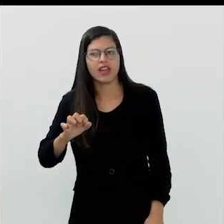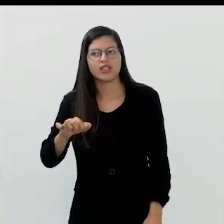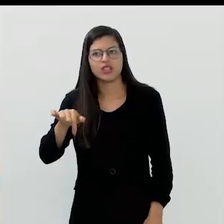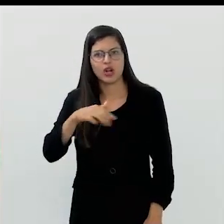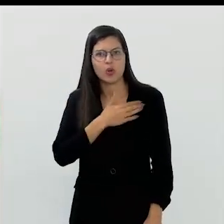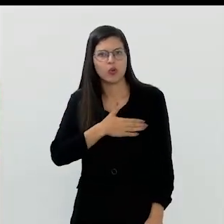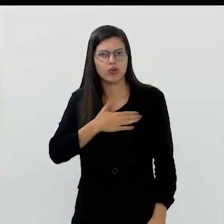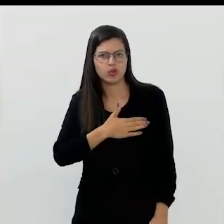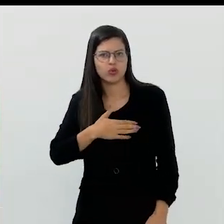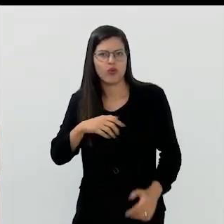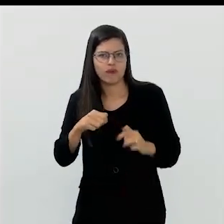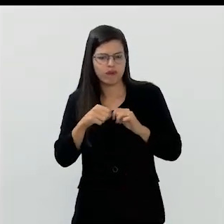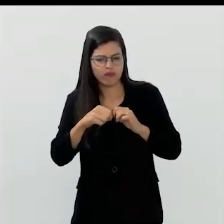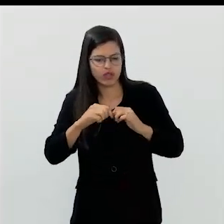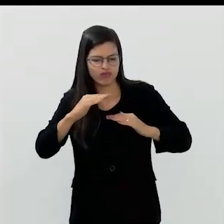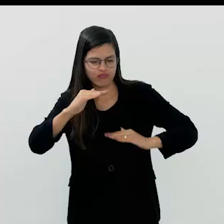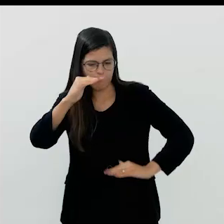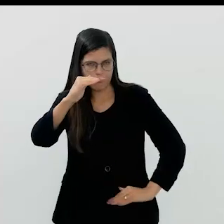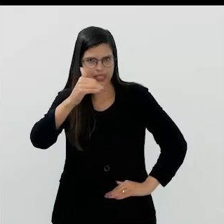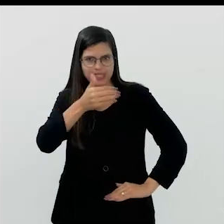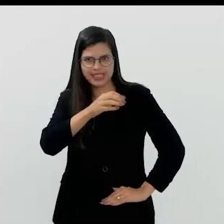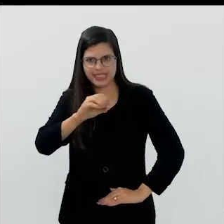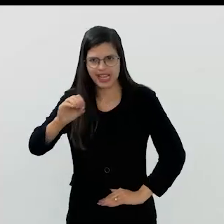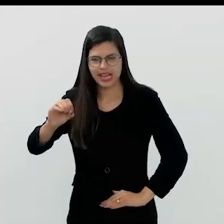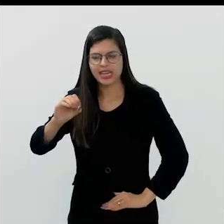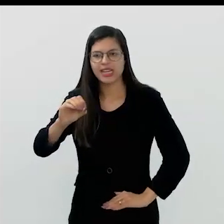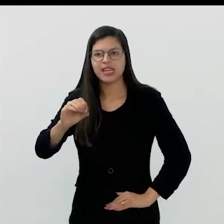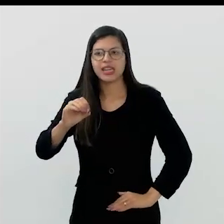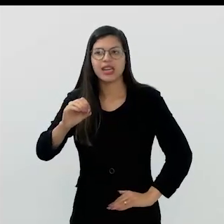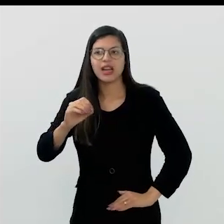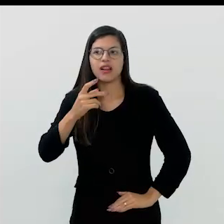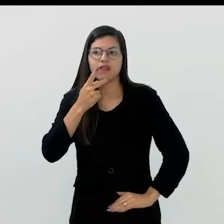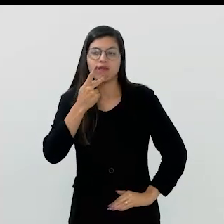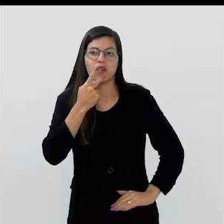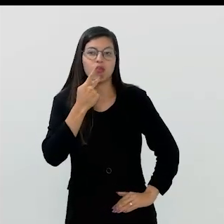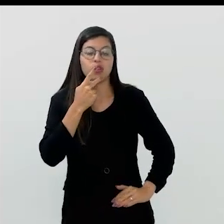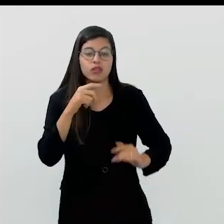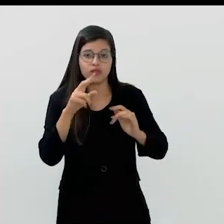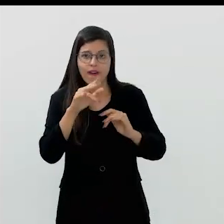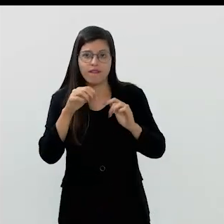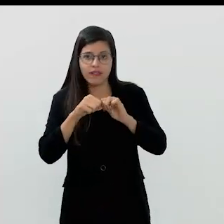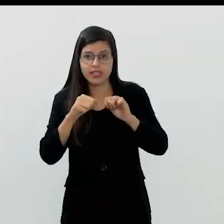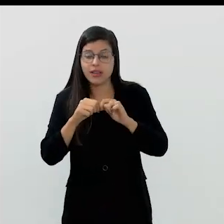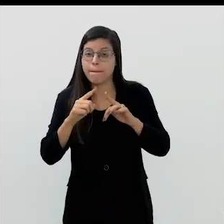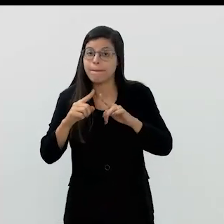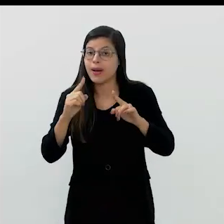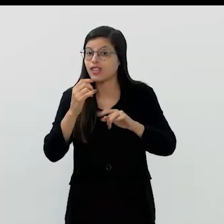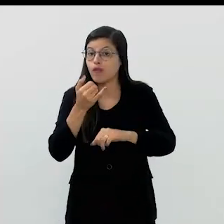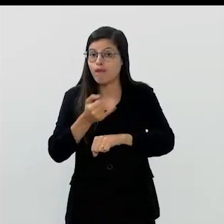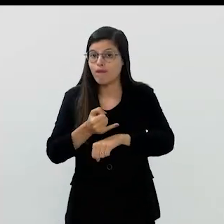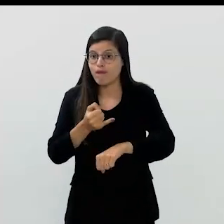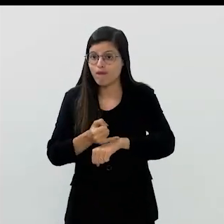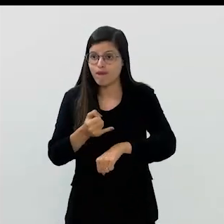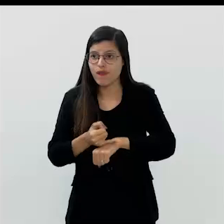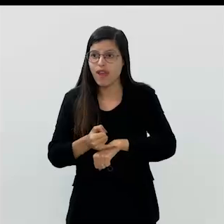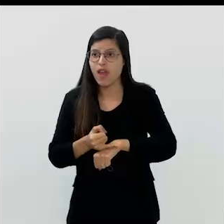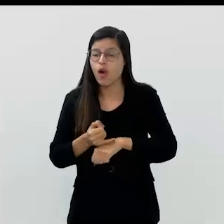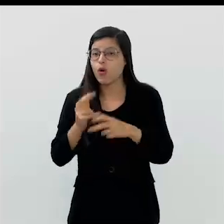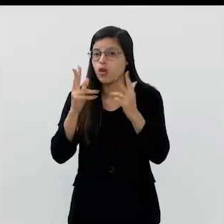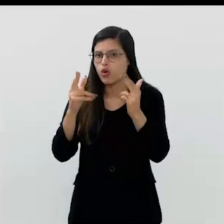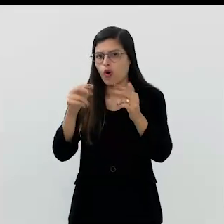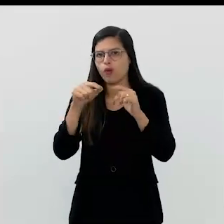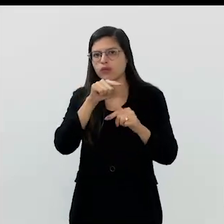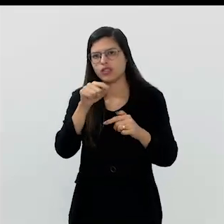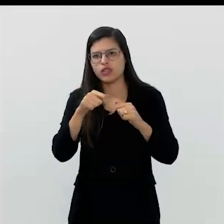ele gostou, fez na escala de 100. Aí ele falou assim, não, mas a gente vai fazer ela, mas vai ser toda no ferro, né? Toda vazada. No estilo que vocês fazem lá